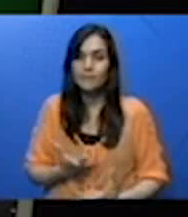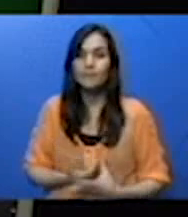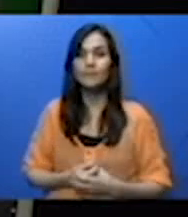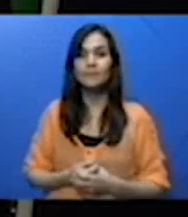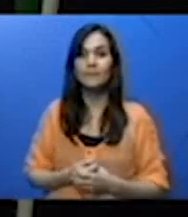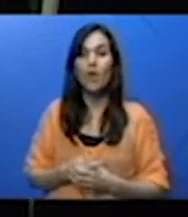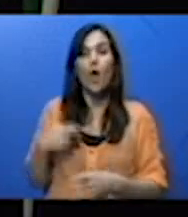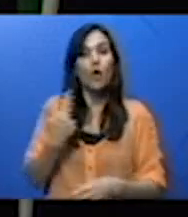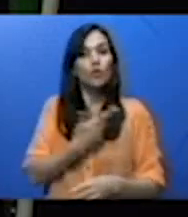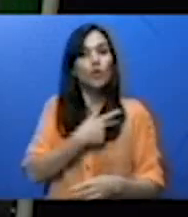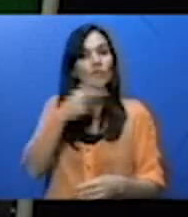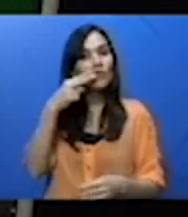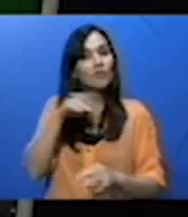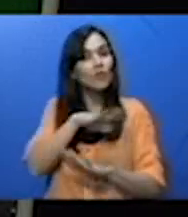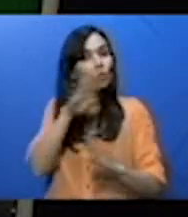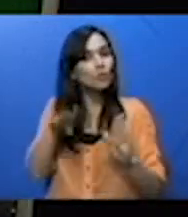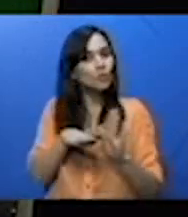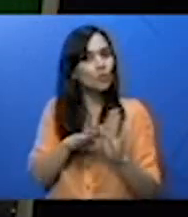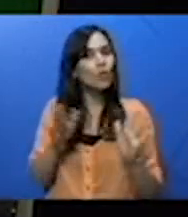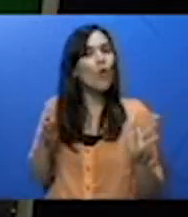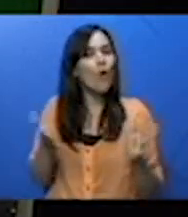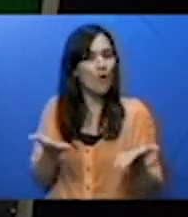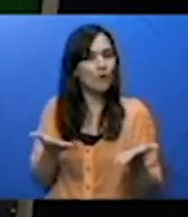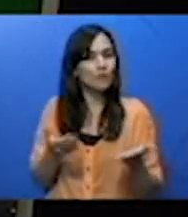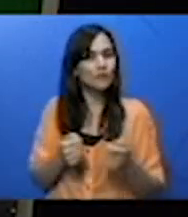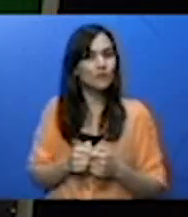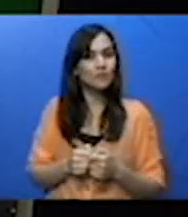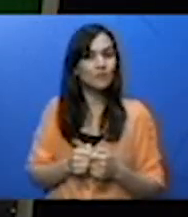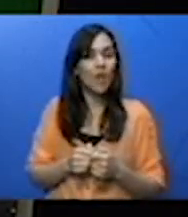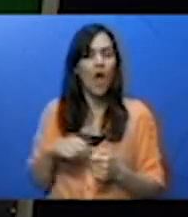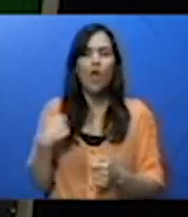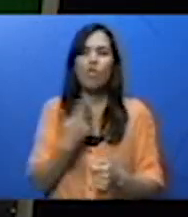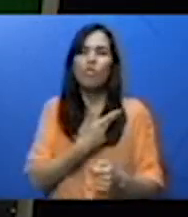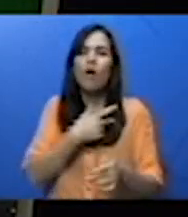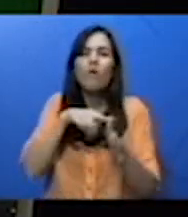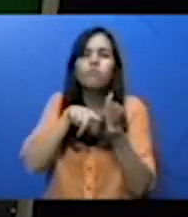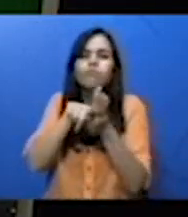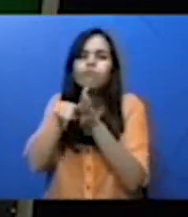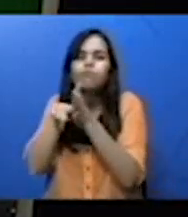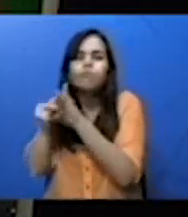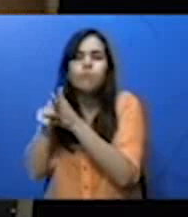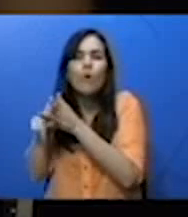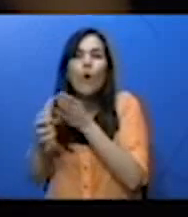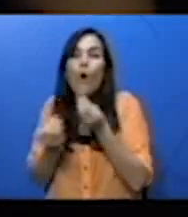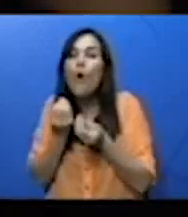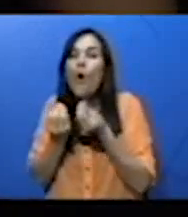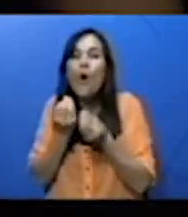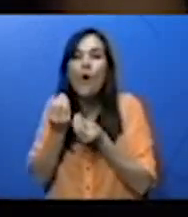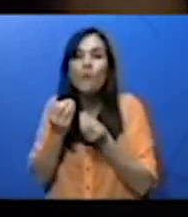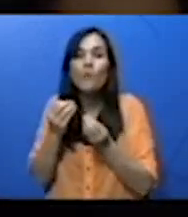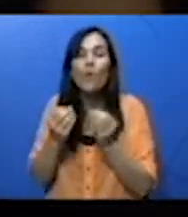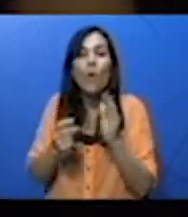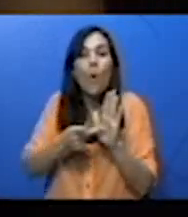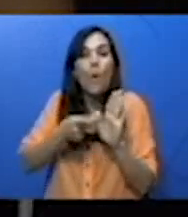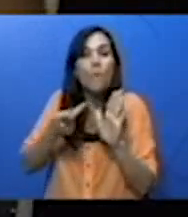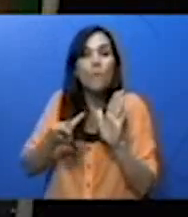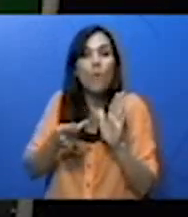Nós vamos ver tudo isso hoje. Vamos analisar como o poema A